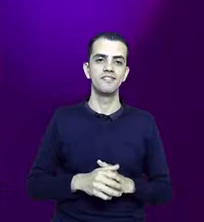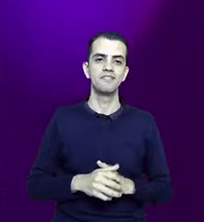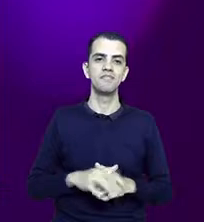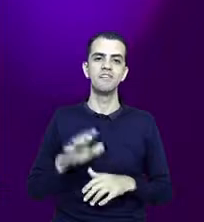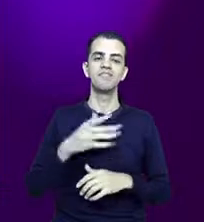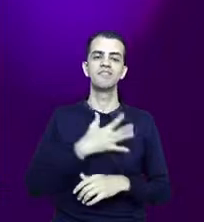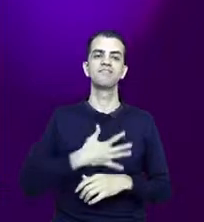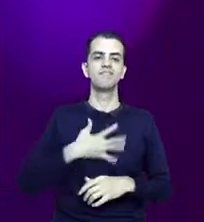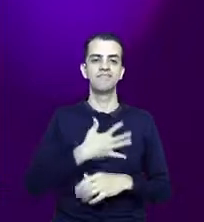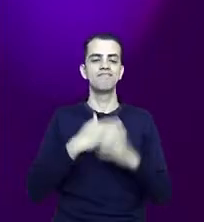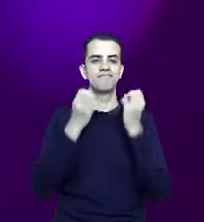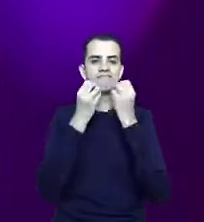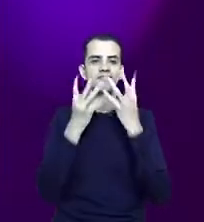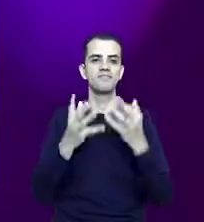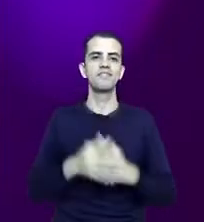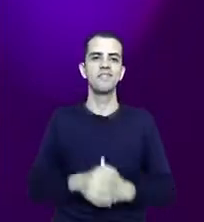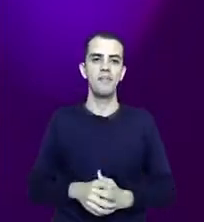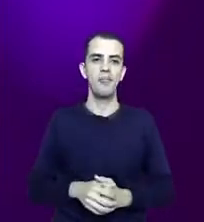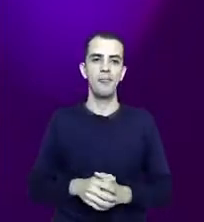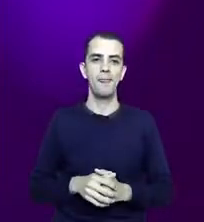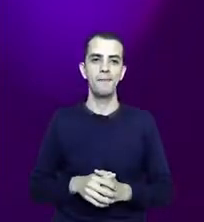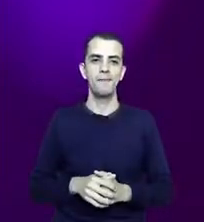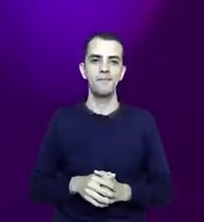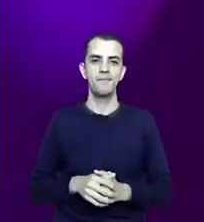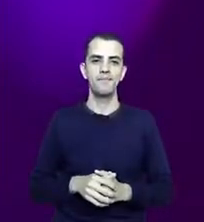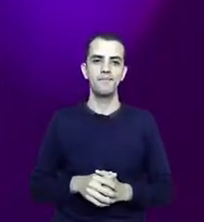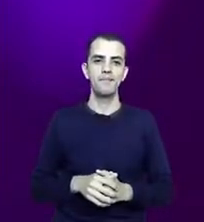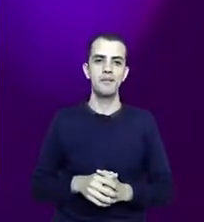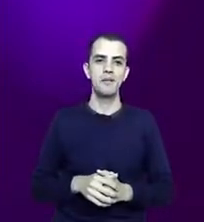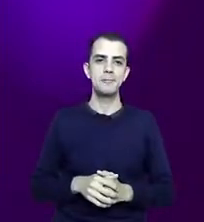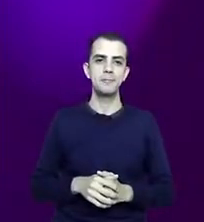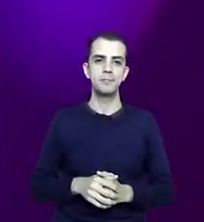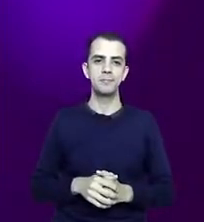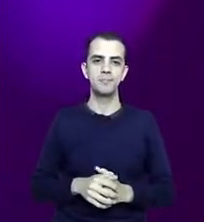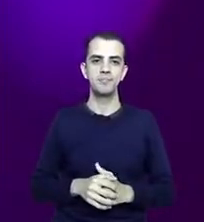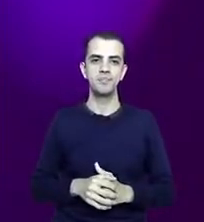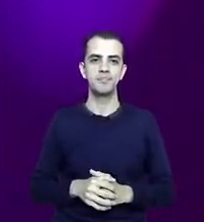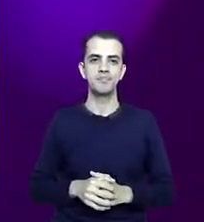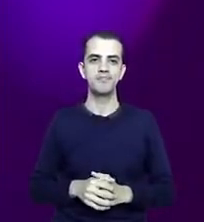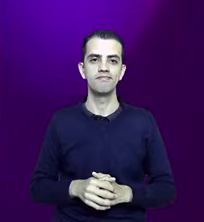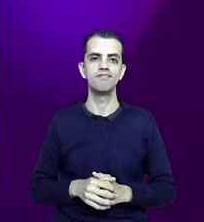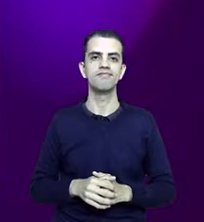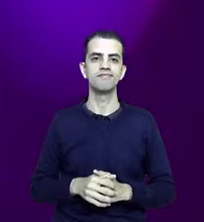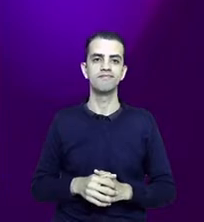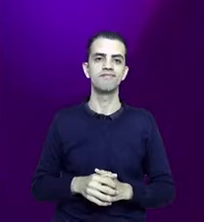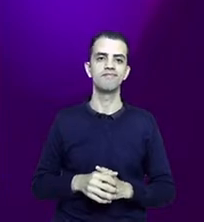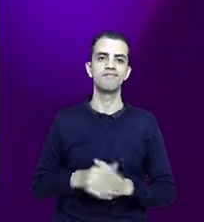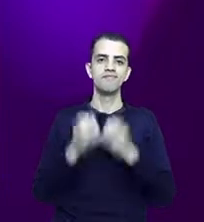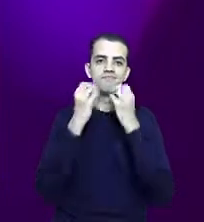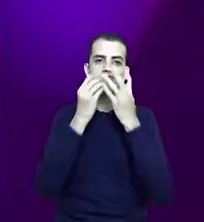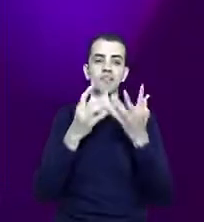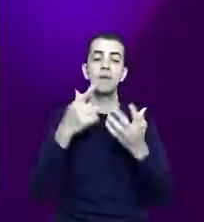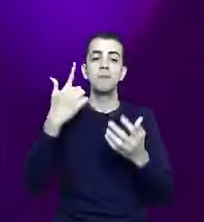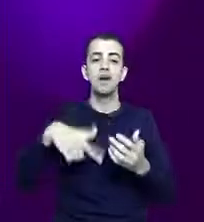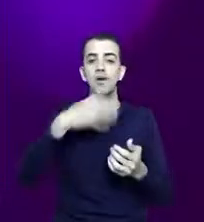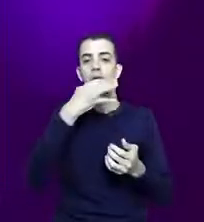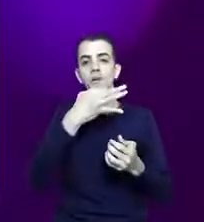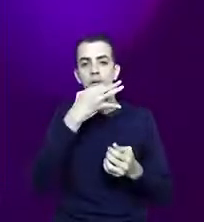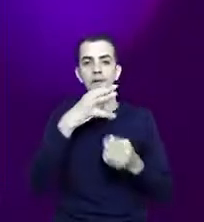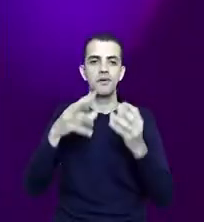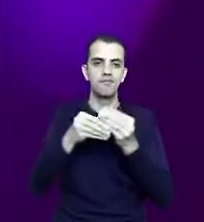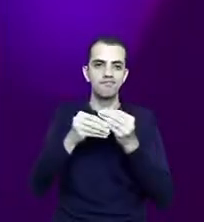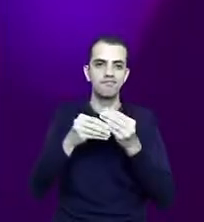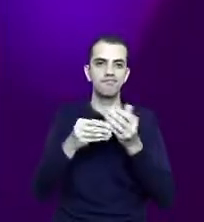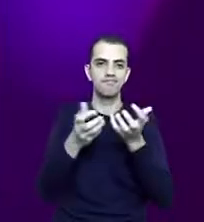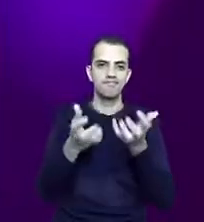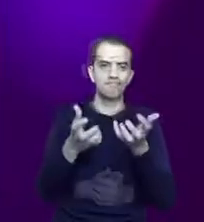com o resultado. Muito bom, pessoal. Então, deixo livre aí se alguém quiser fazer mais algum comentário, o Dr.